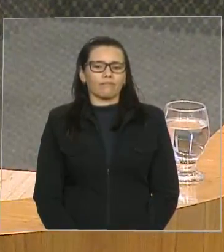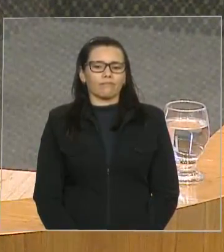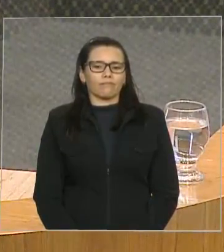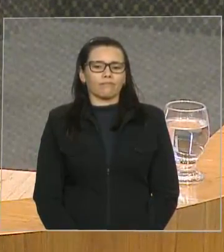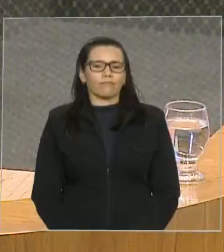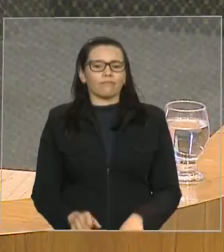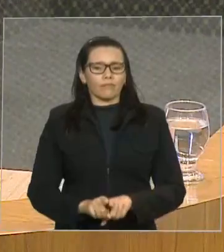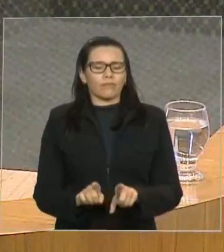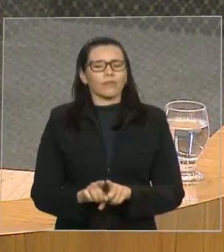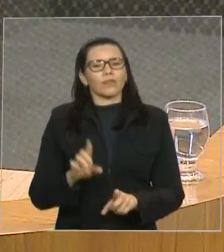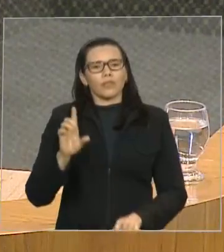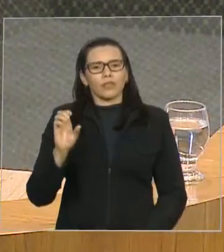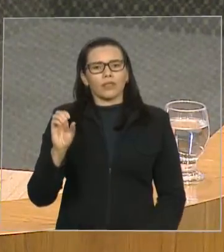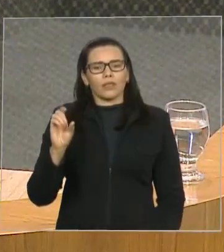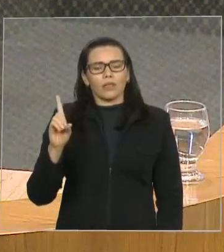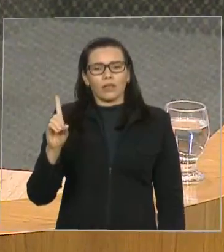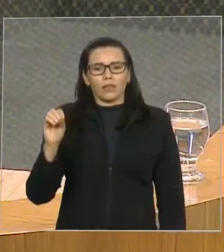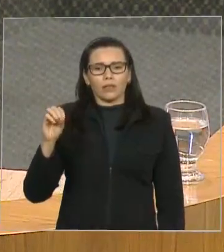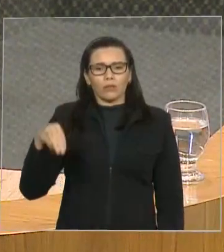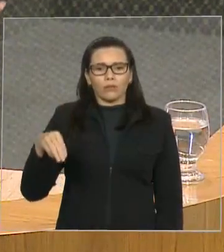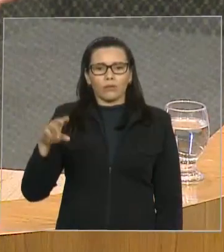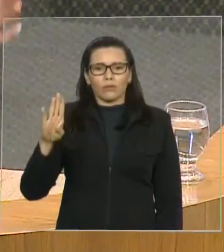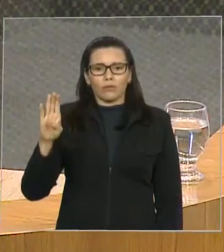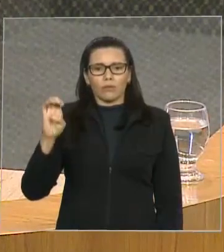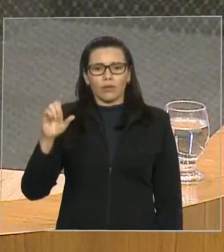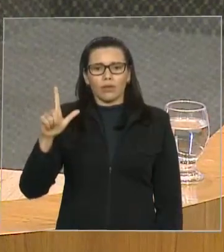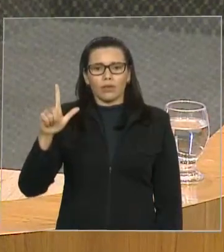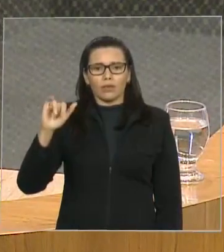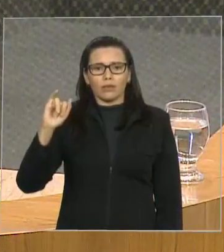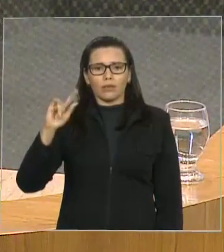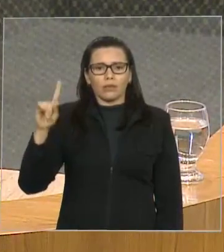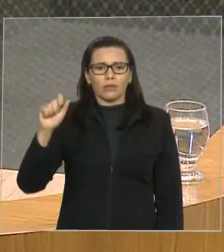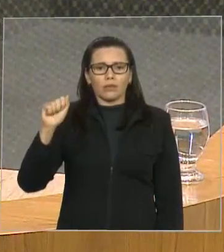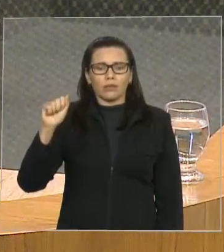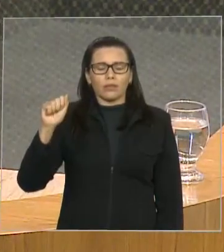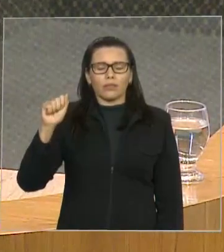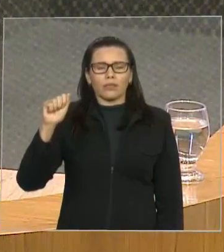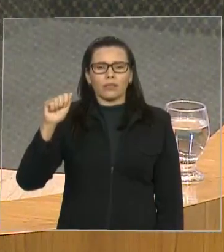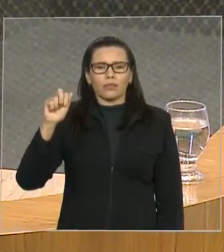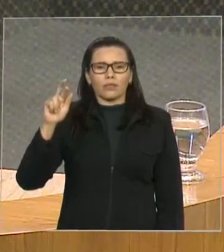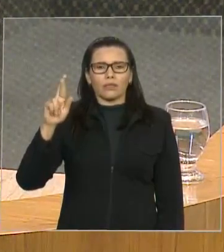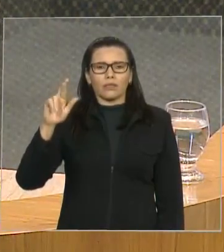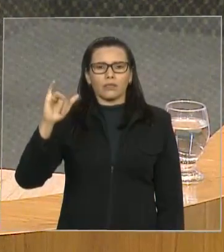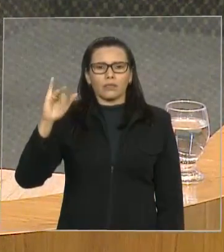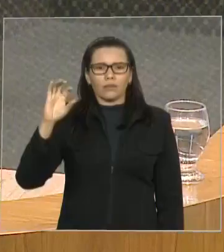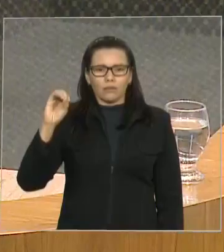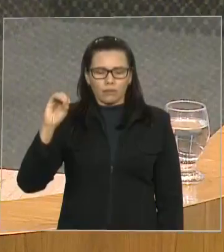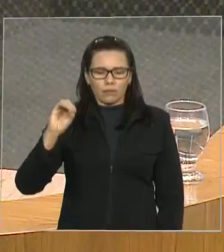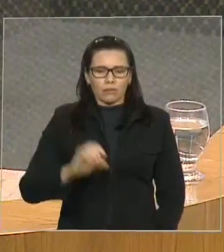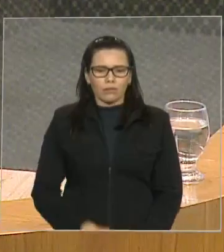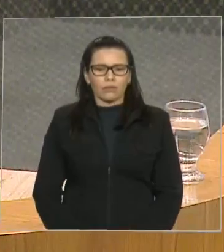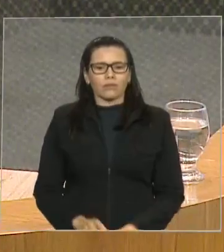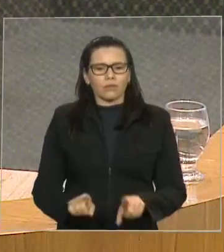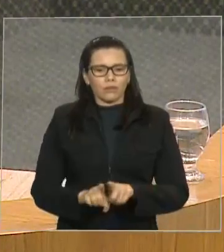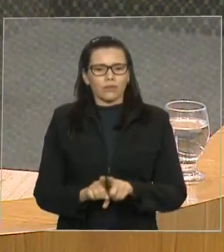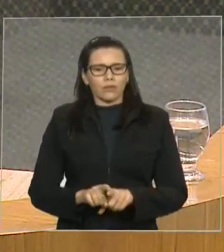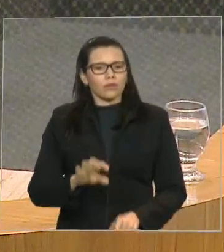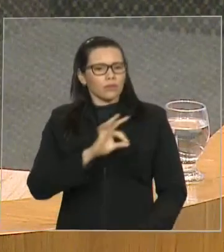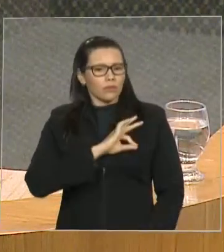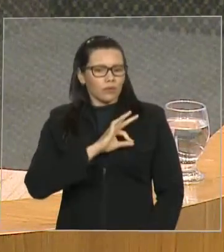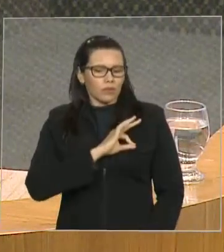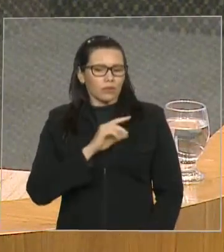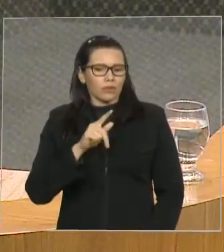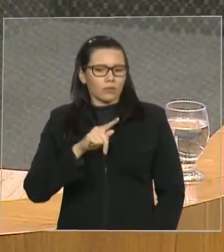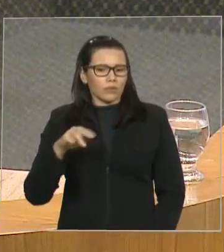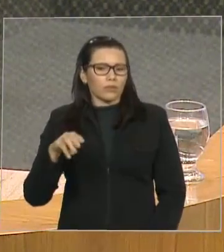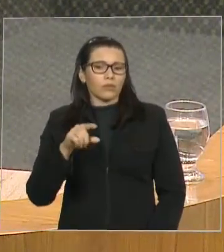Dom Belisário, para saudar todos os componentes da mesa. Aqui os nossos policiais militares, em nome aqui do Coronel